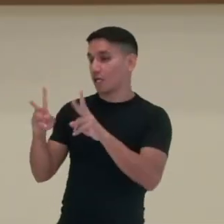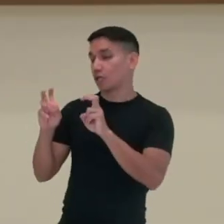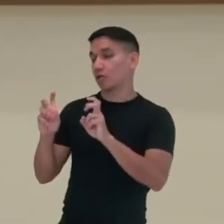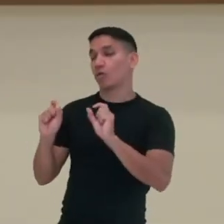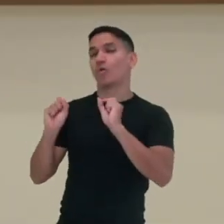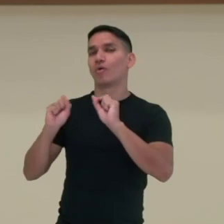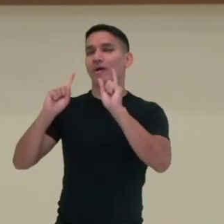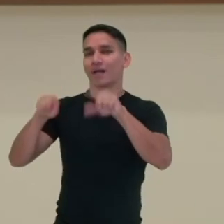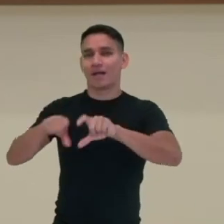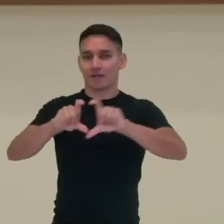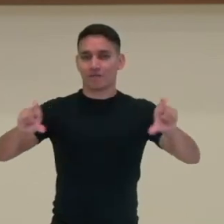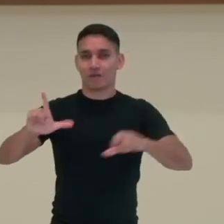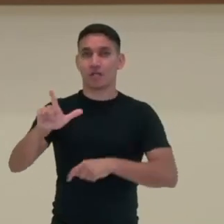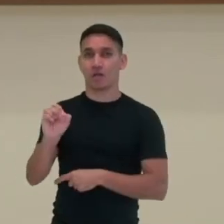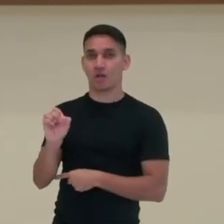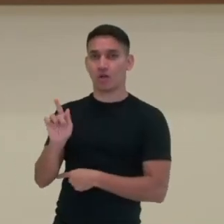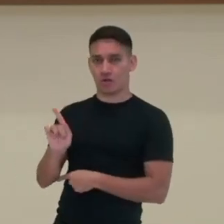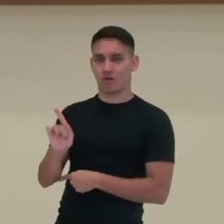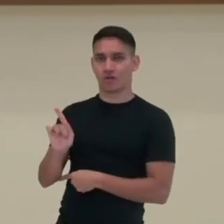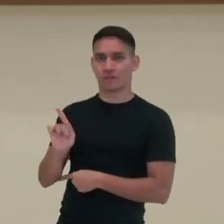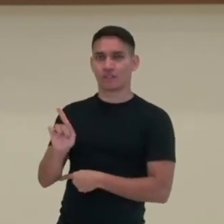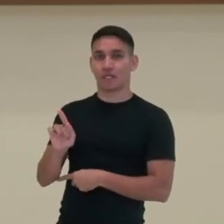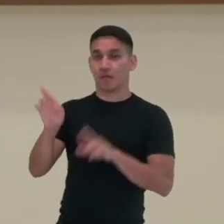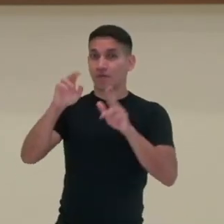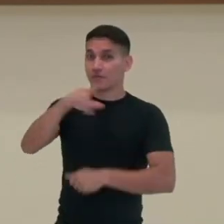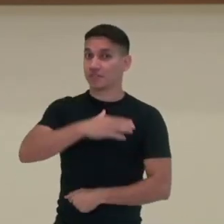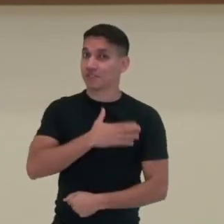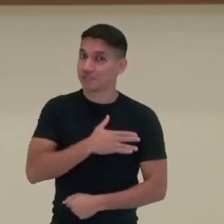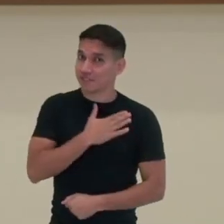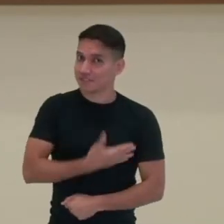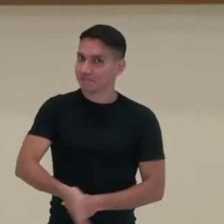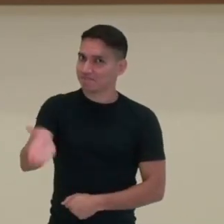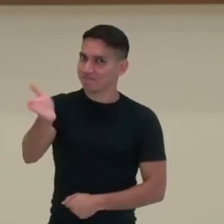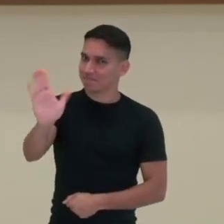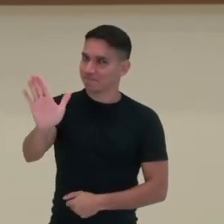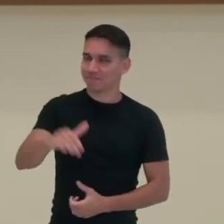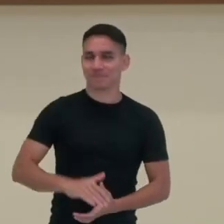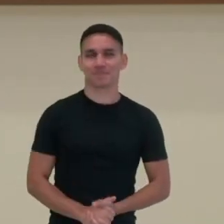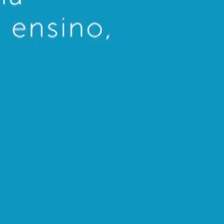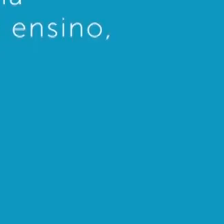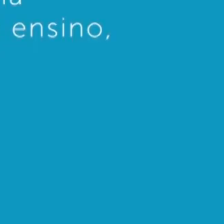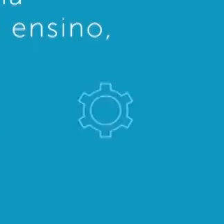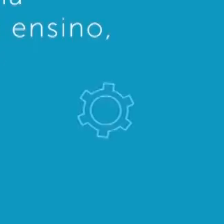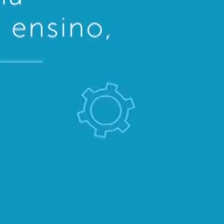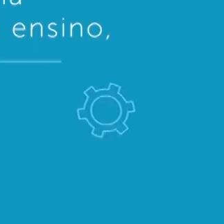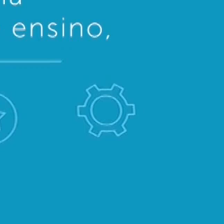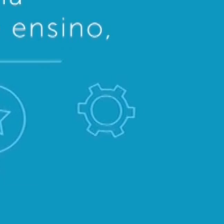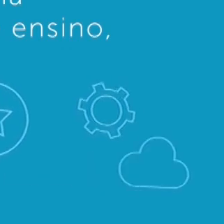falamos sobre a função logarítmica. Espero que vocês tenham gostado e até breve.